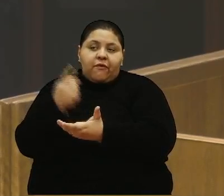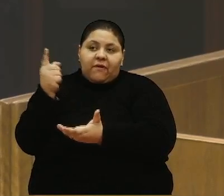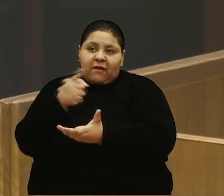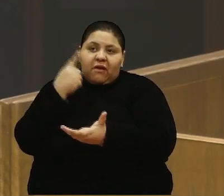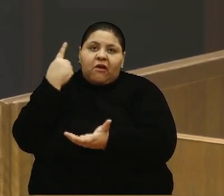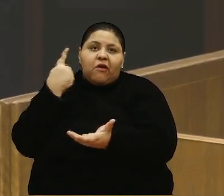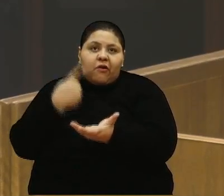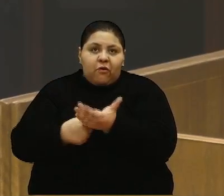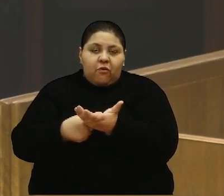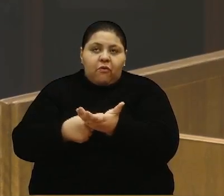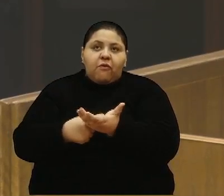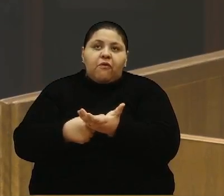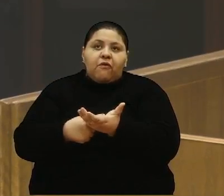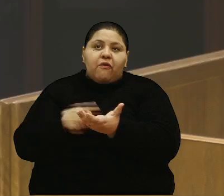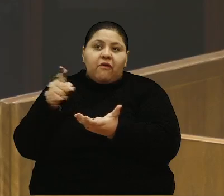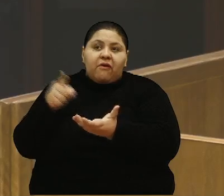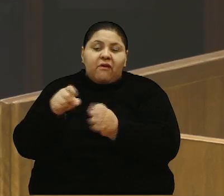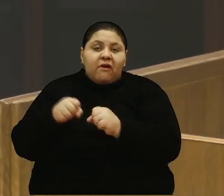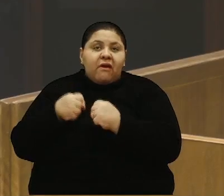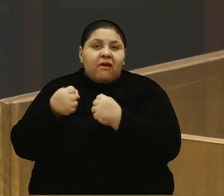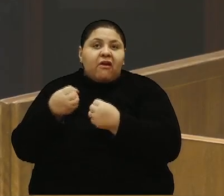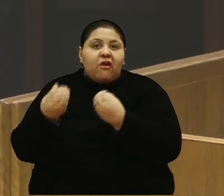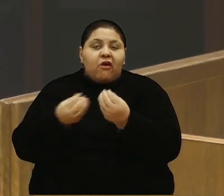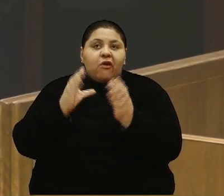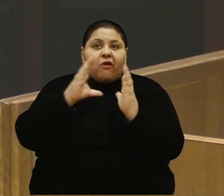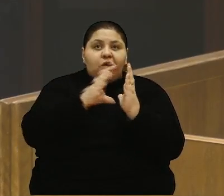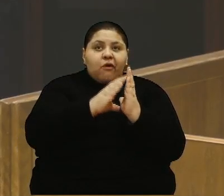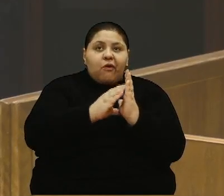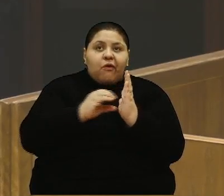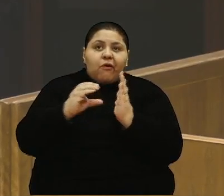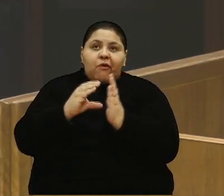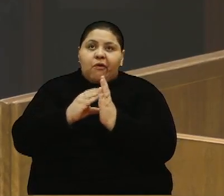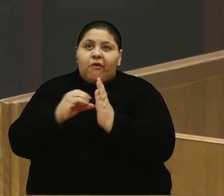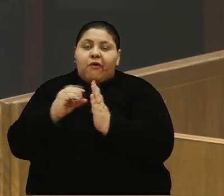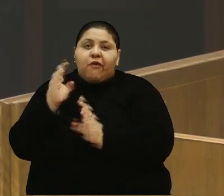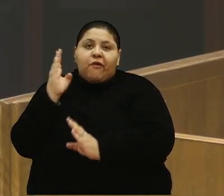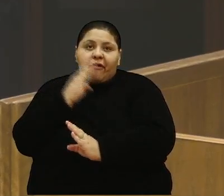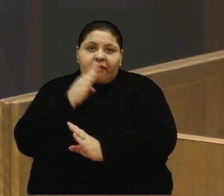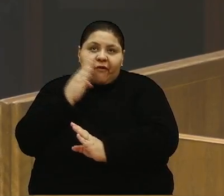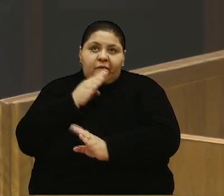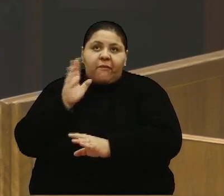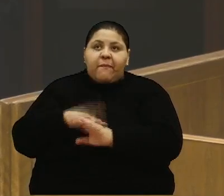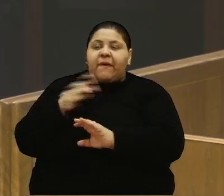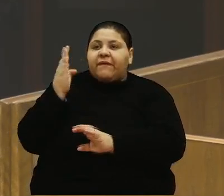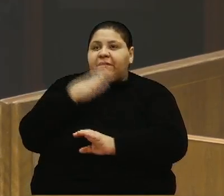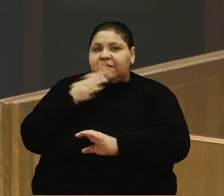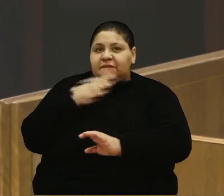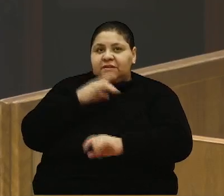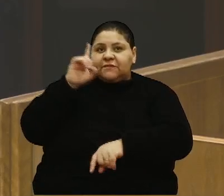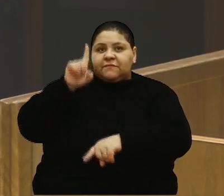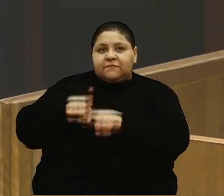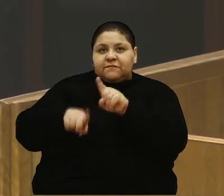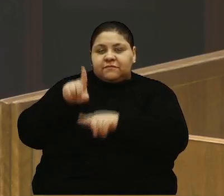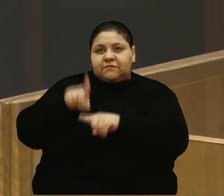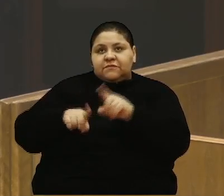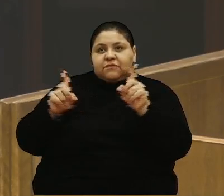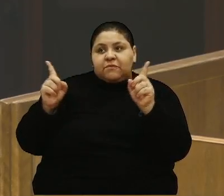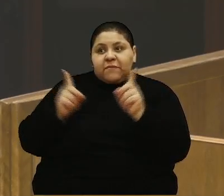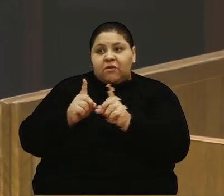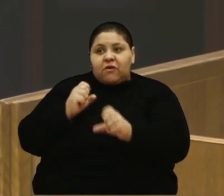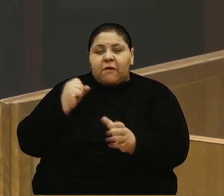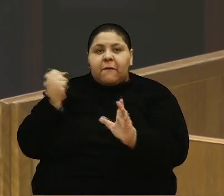compromisso, o LAC, é defendida como modalidade para ser mais ágil nas atividades de menor